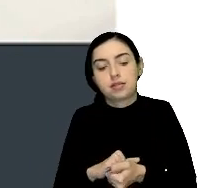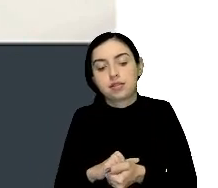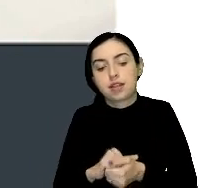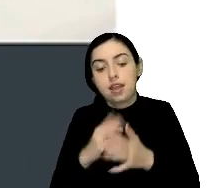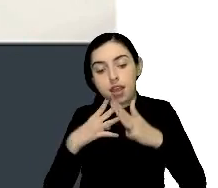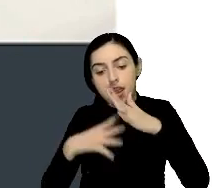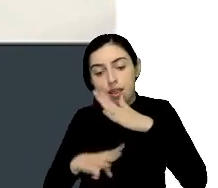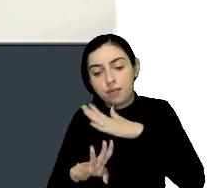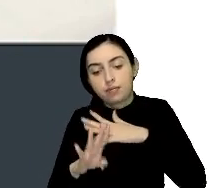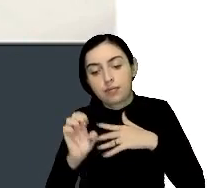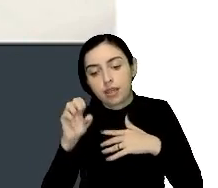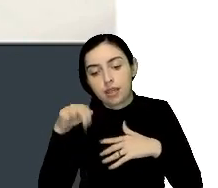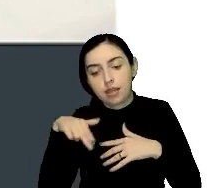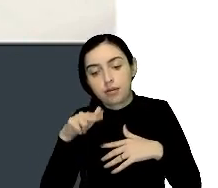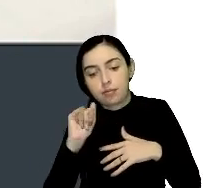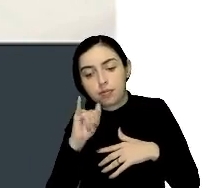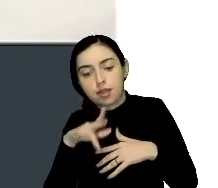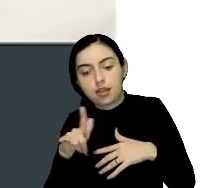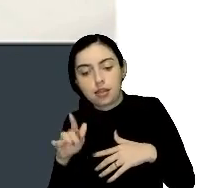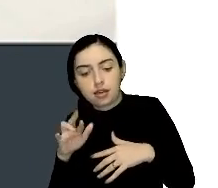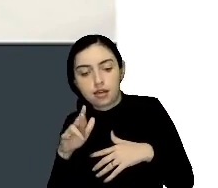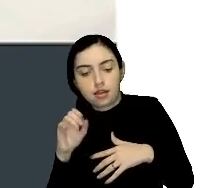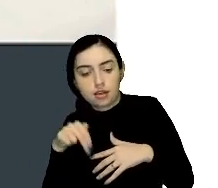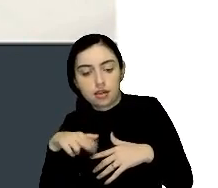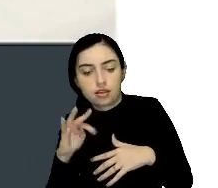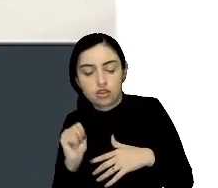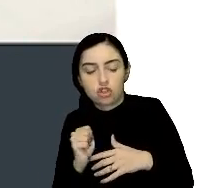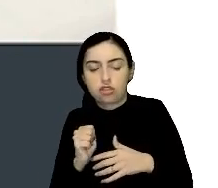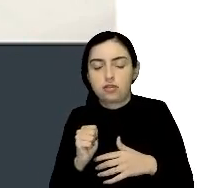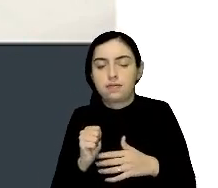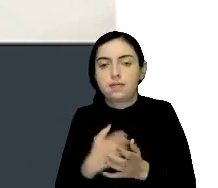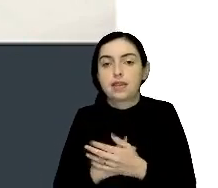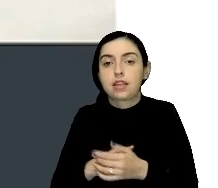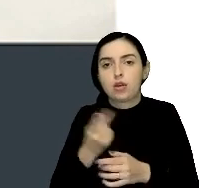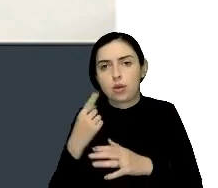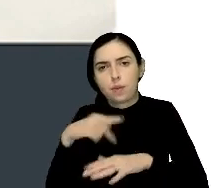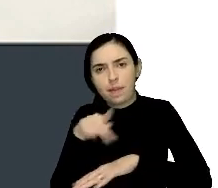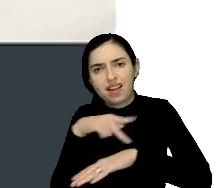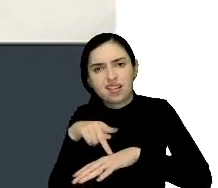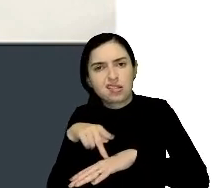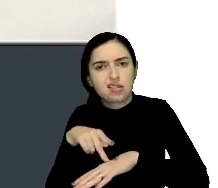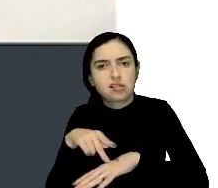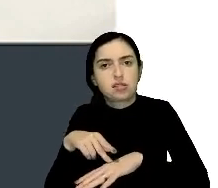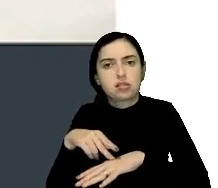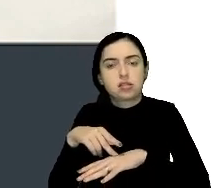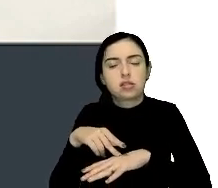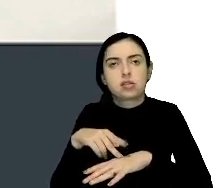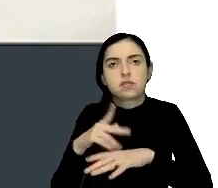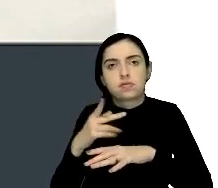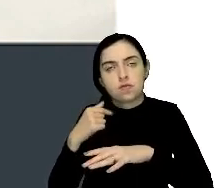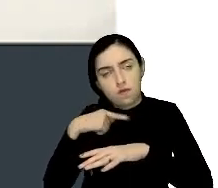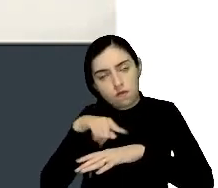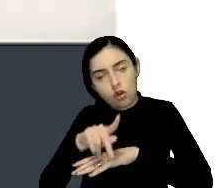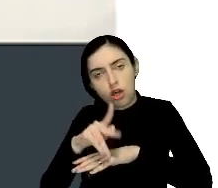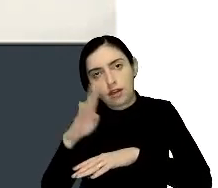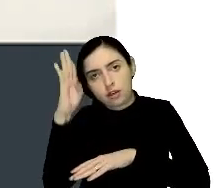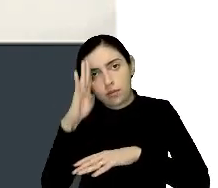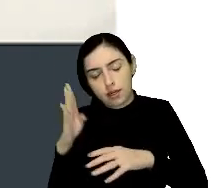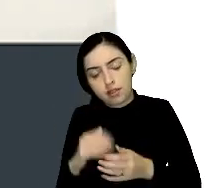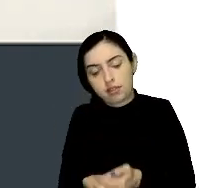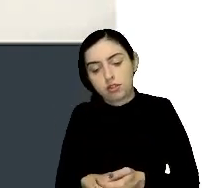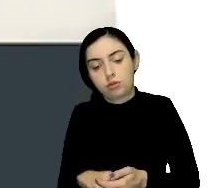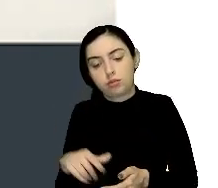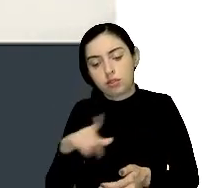a gente tem disposições de proteção do brasileiro fora do território nacional, que está lá no artigo 77. E o nosso decreto tem